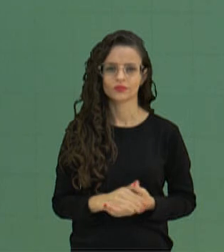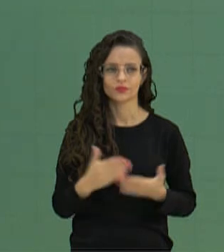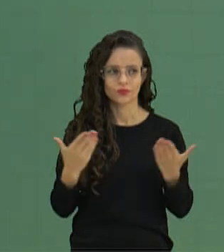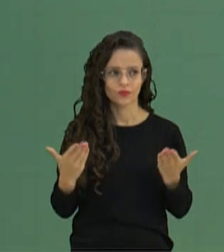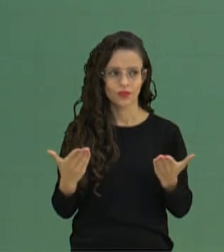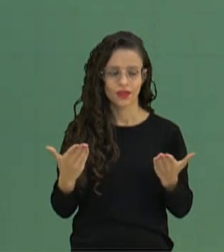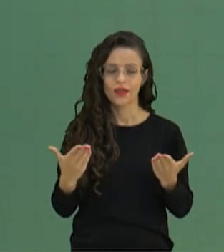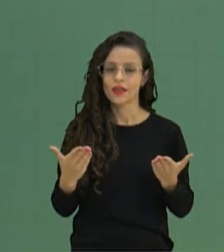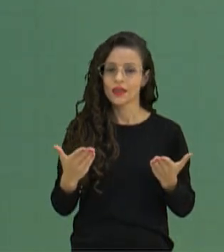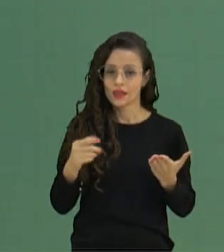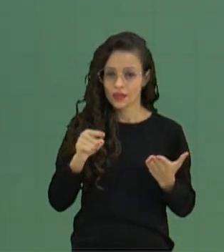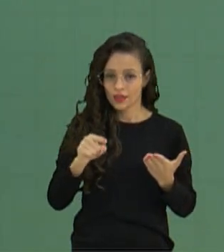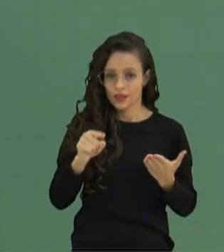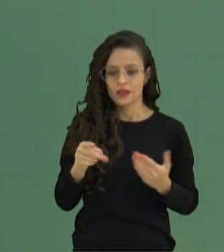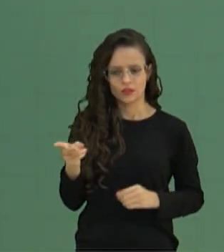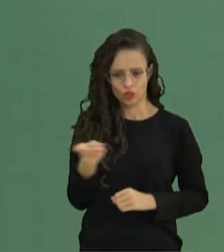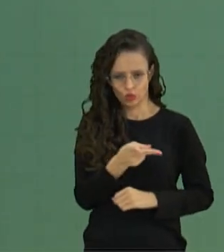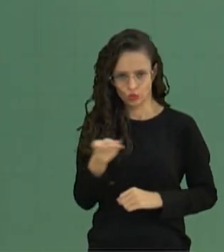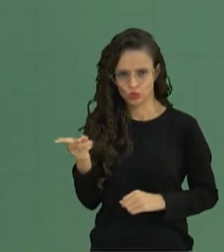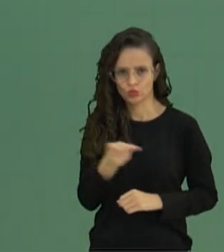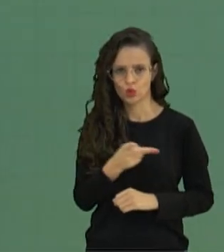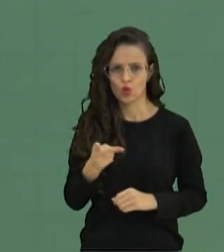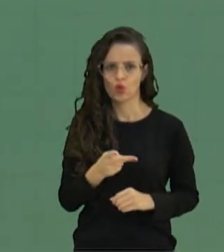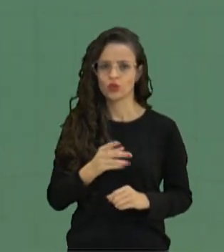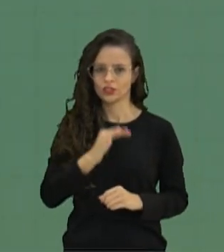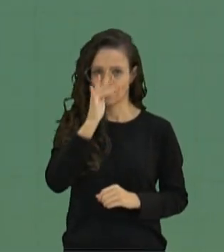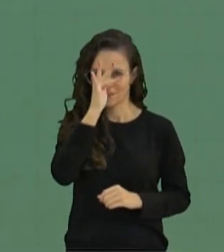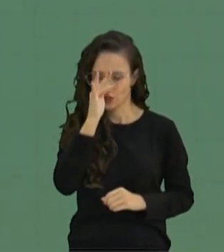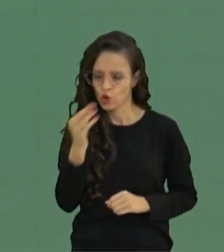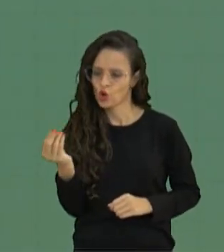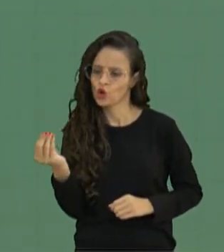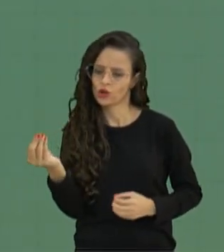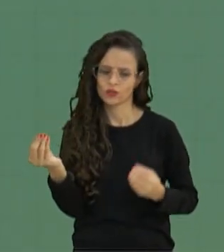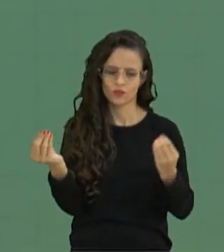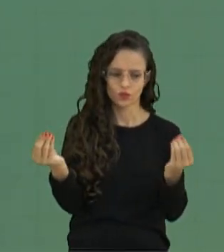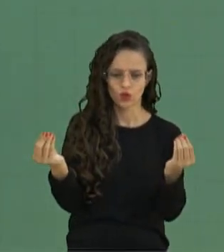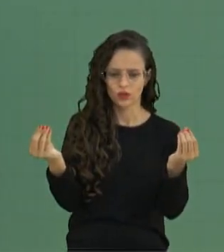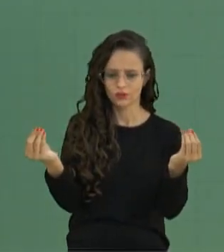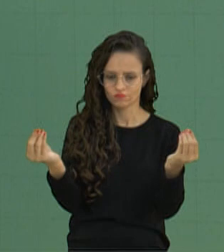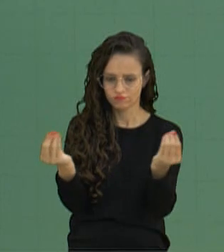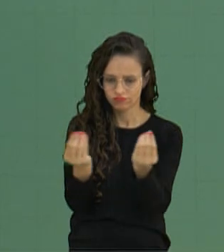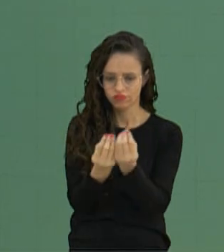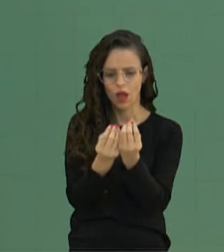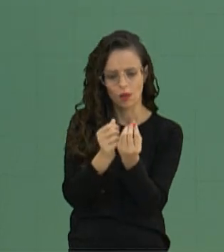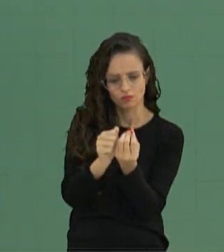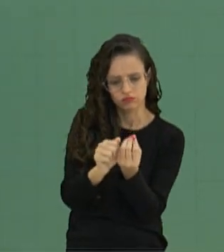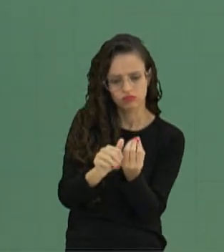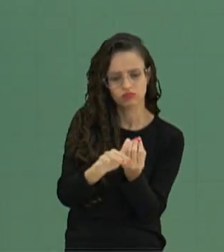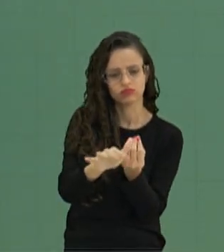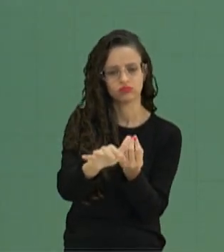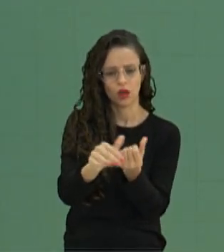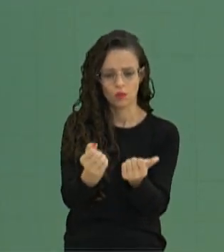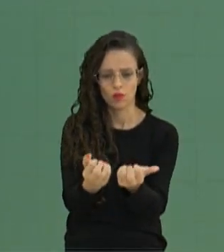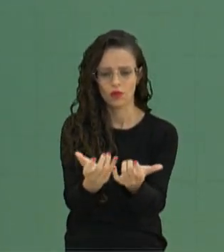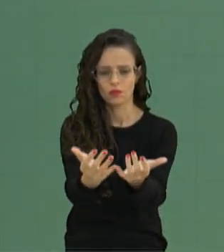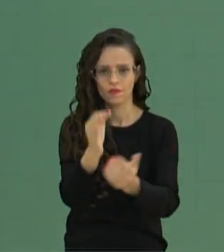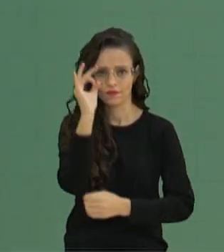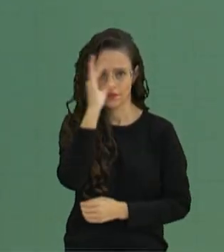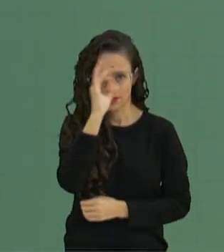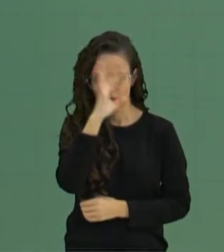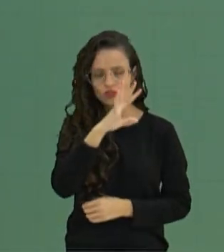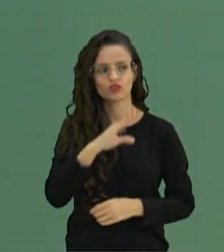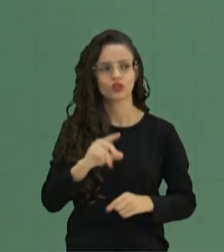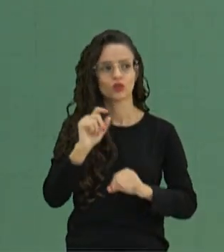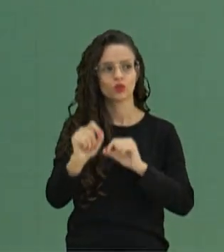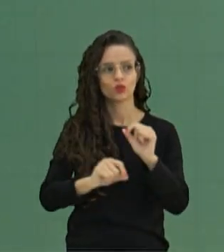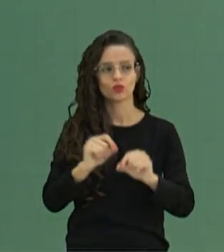Esta geração aqui, esses dois seres que originaram esse segundo, esses dois seres aqui,